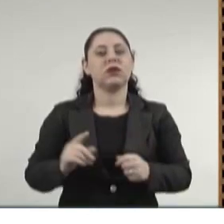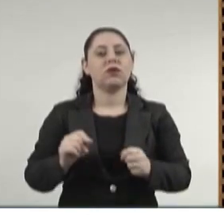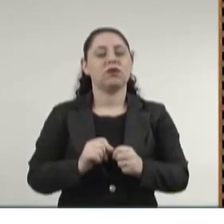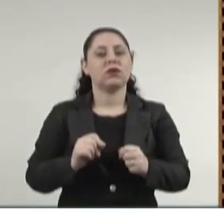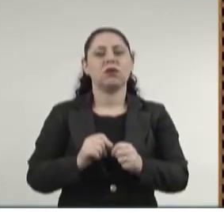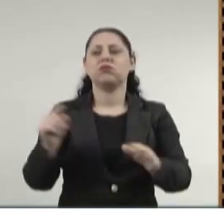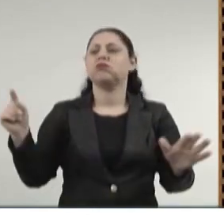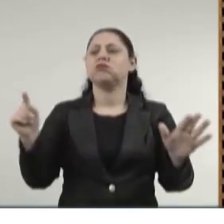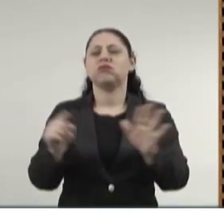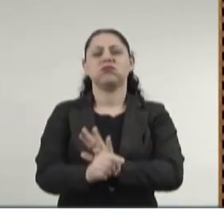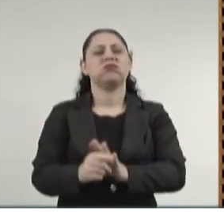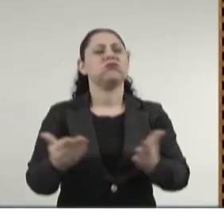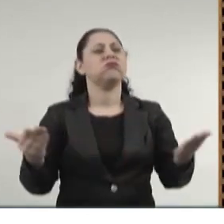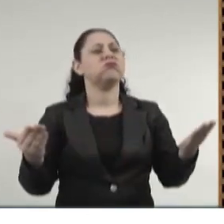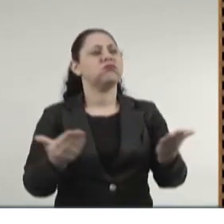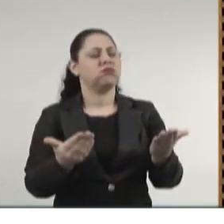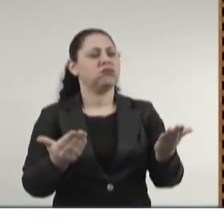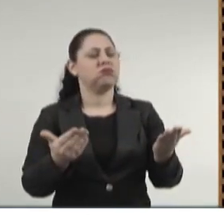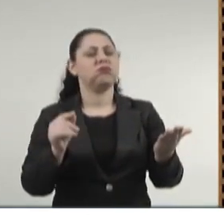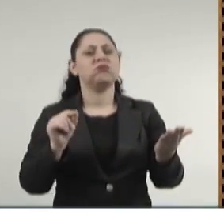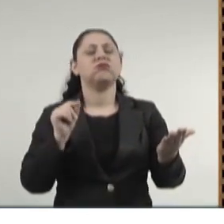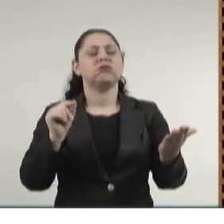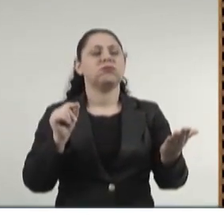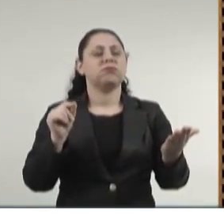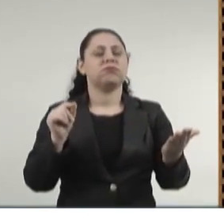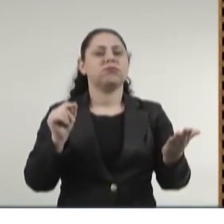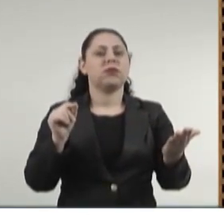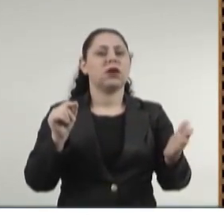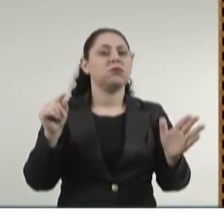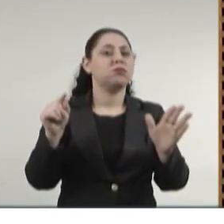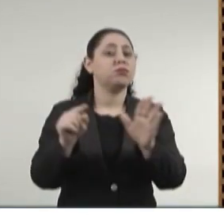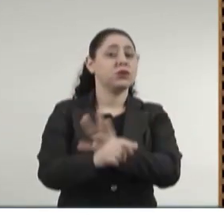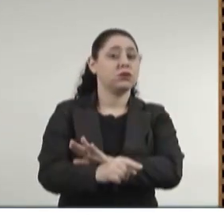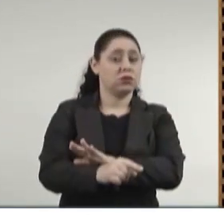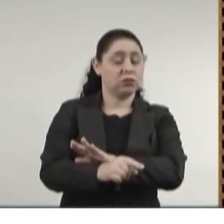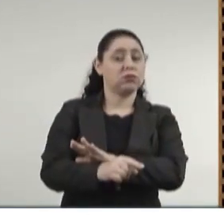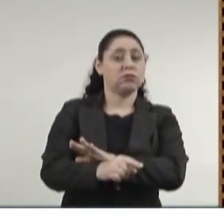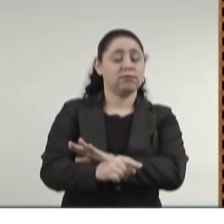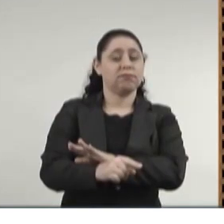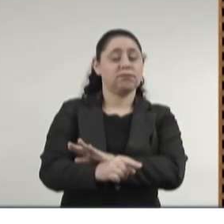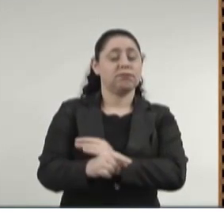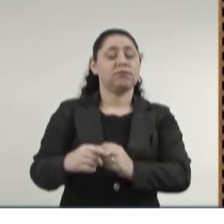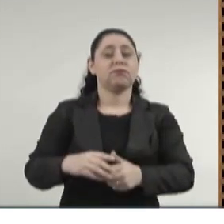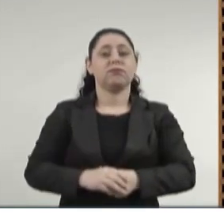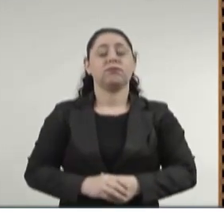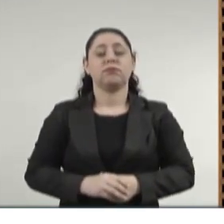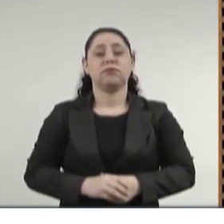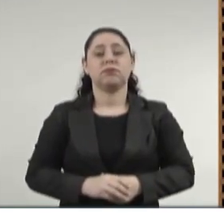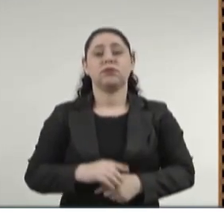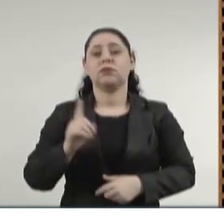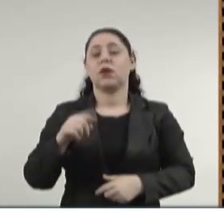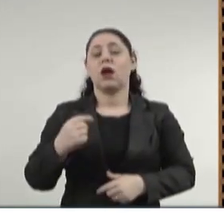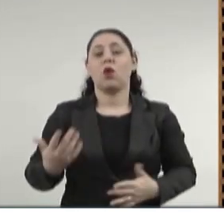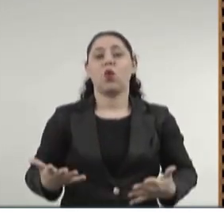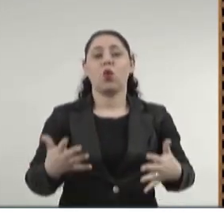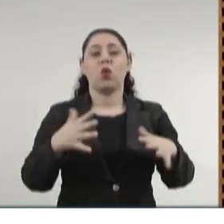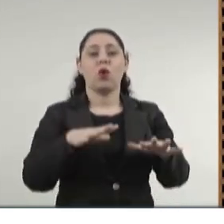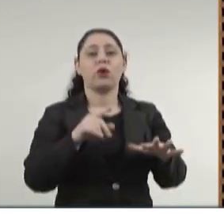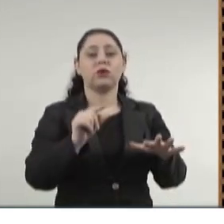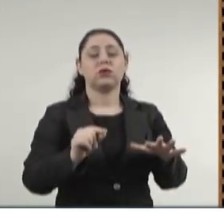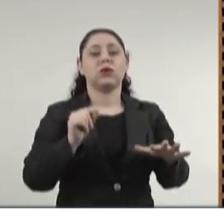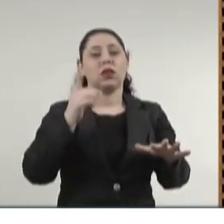uma indagação, e aqui eu coloco essa indagação, que é a